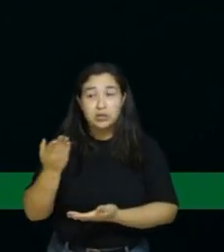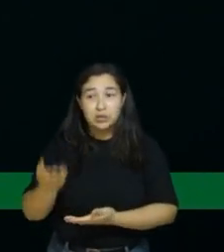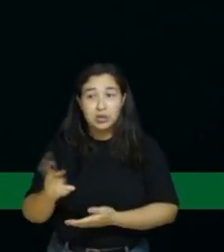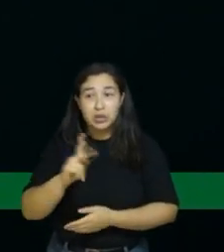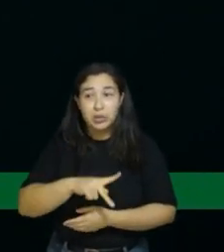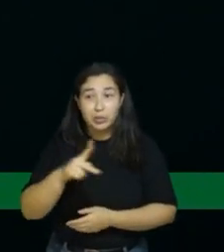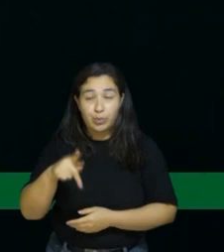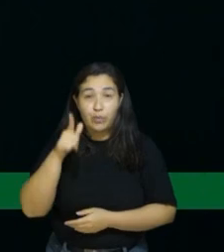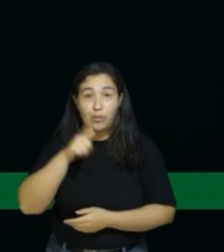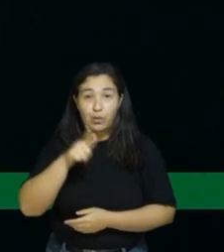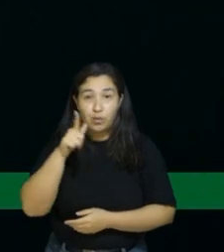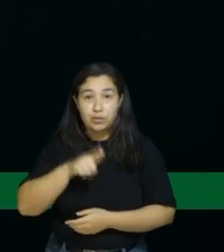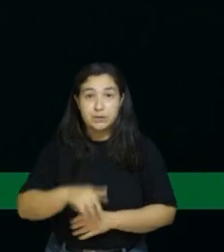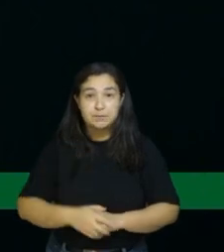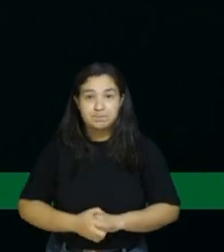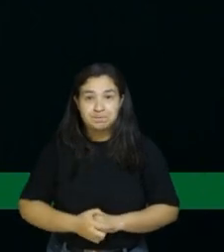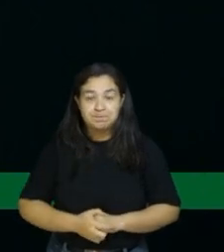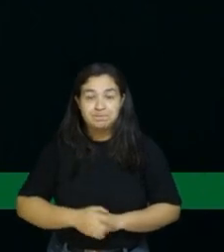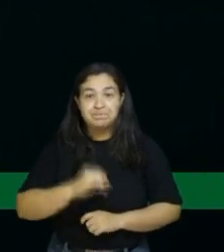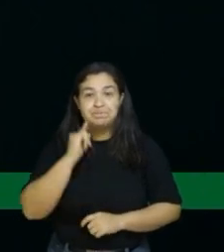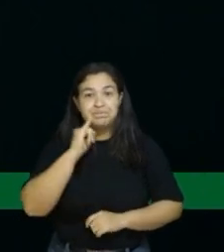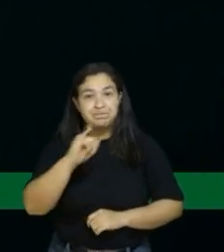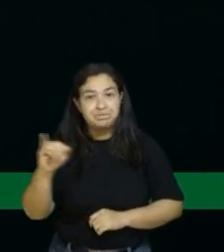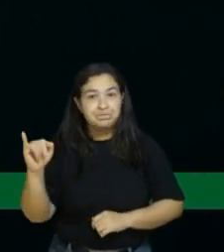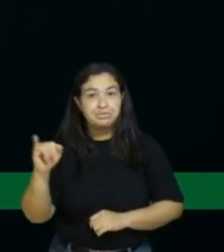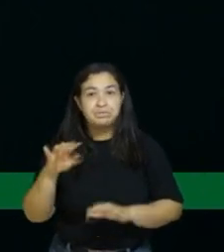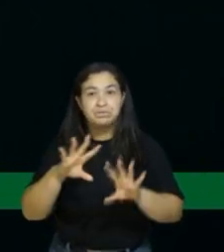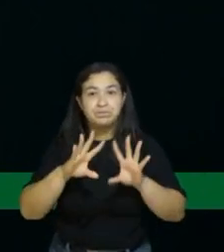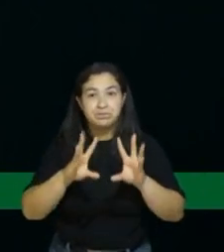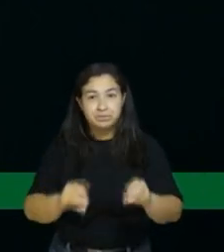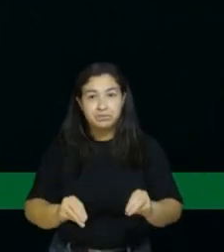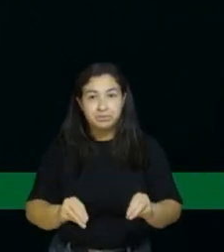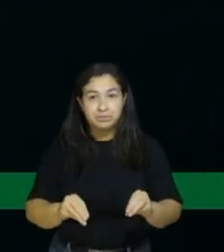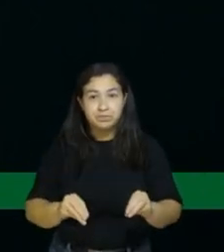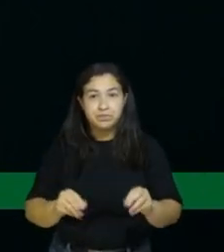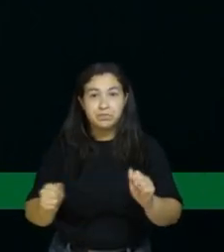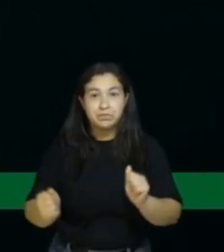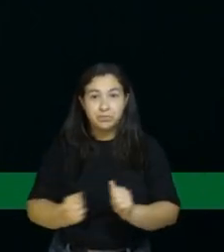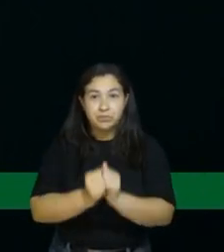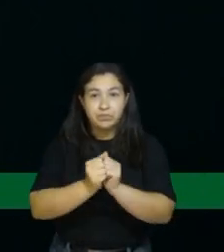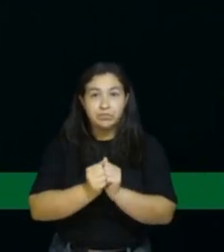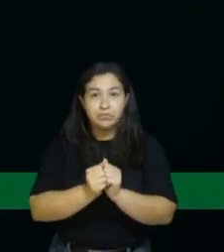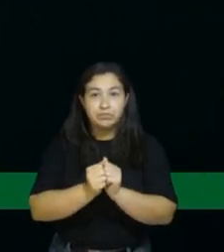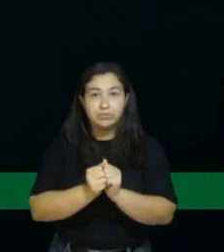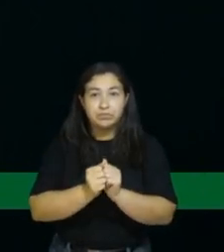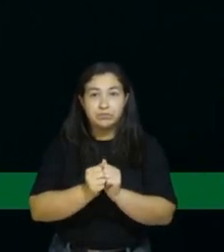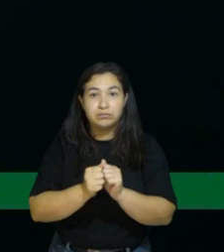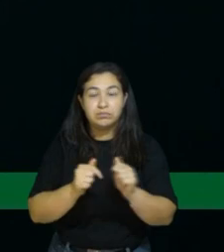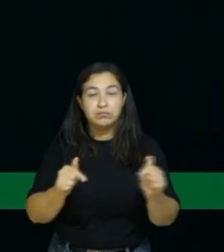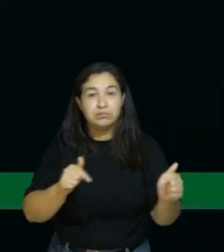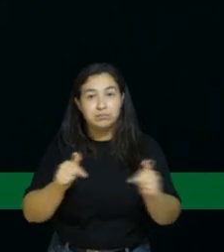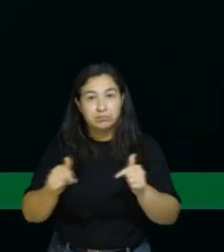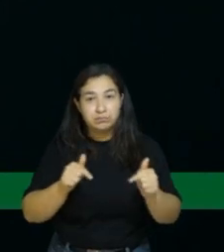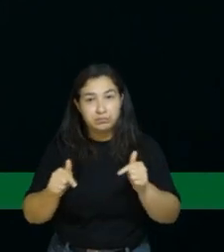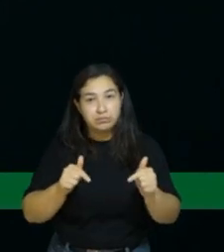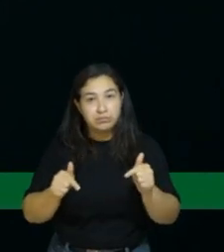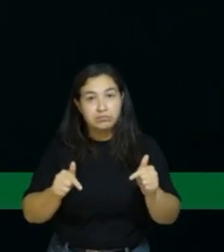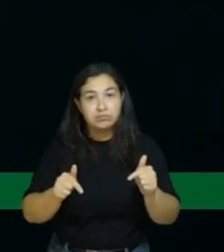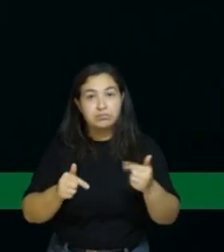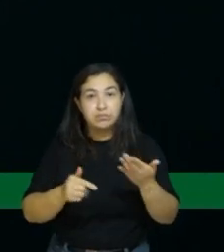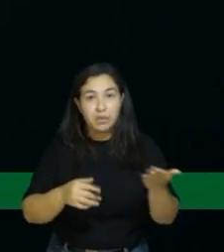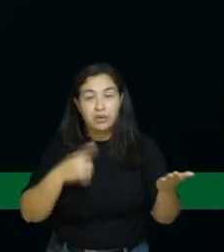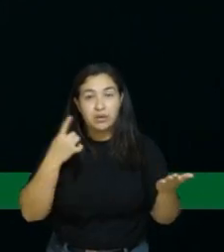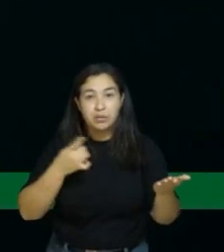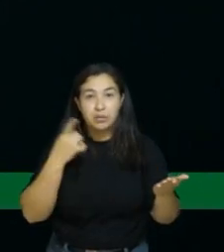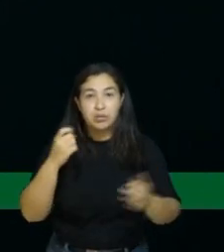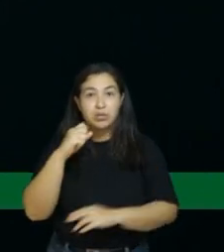povo quero aqui informar que estamos agindo juntamente com alguns deputados amigos do Rio Grande do Sul especialmente do partido